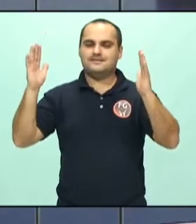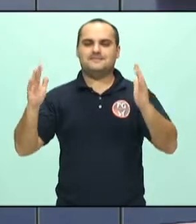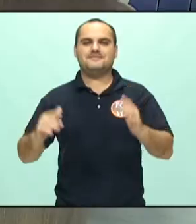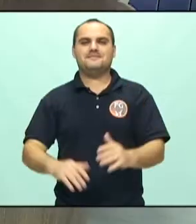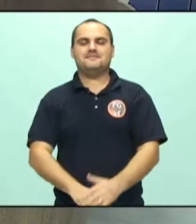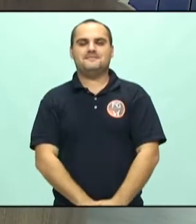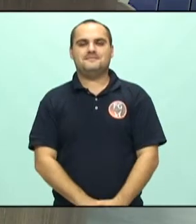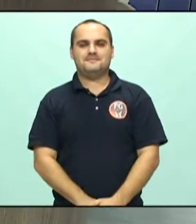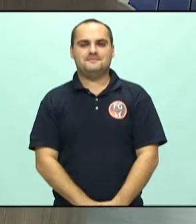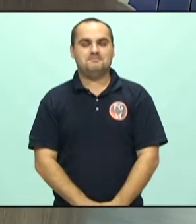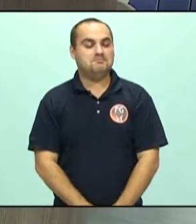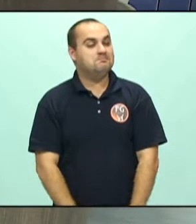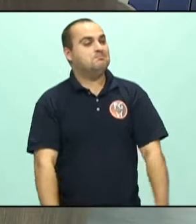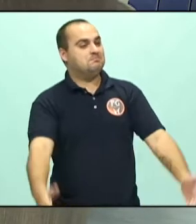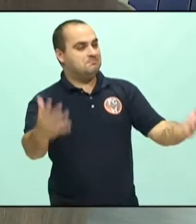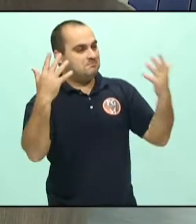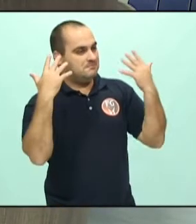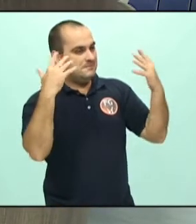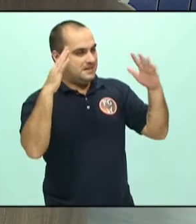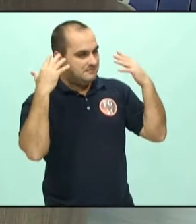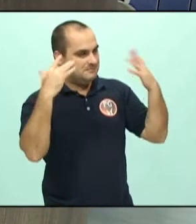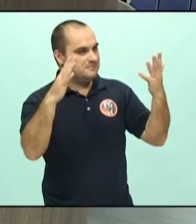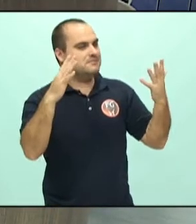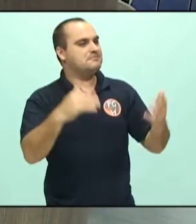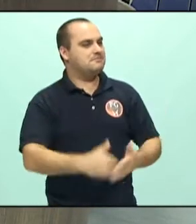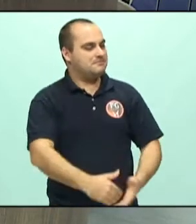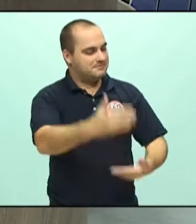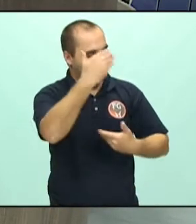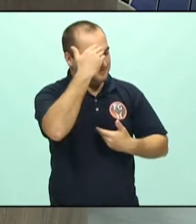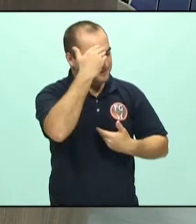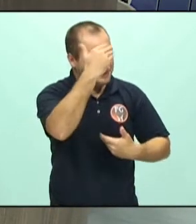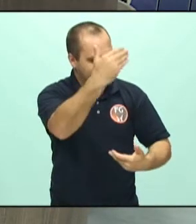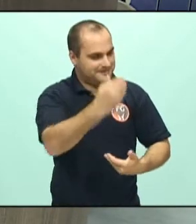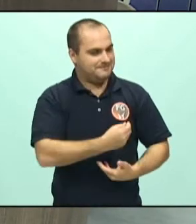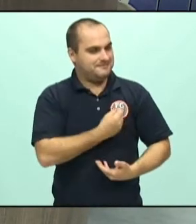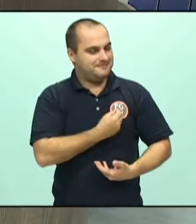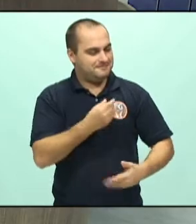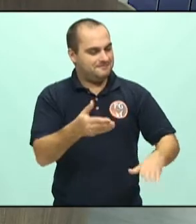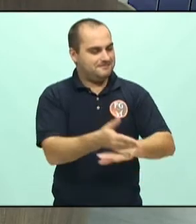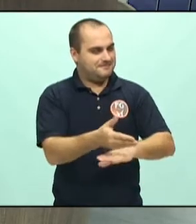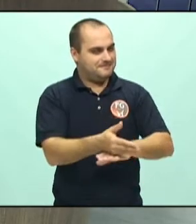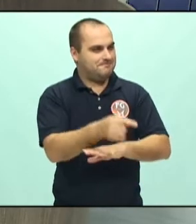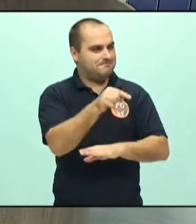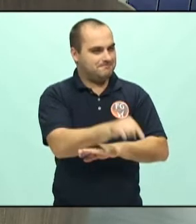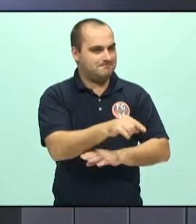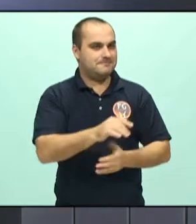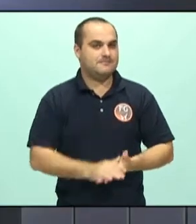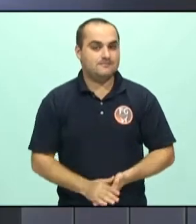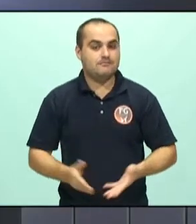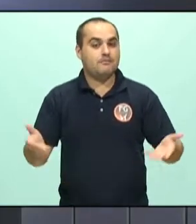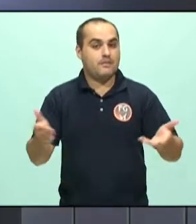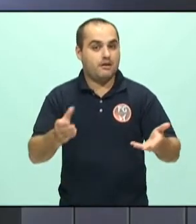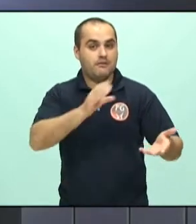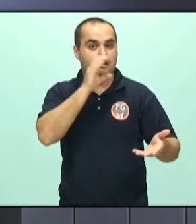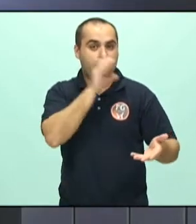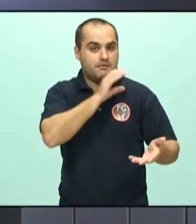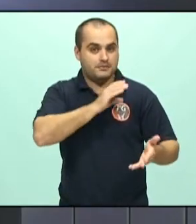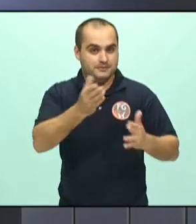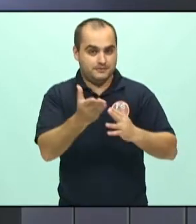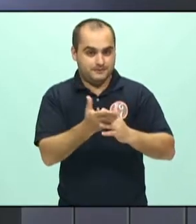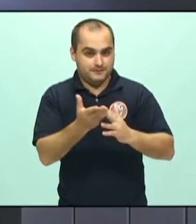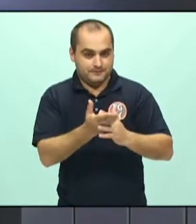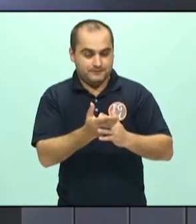aleluia. Parabéns, parabéns, Mariane. Obrigado pela participação aqui no programa. Nós vamos fazer mais um rápido